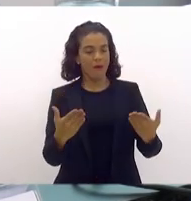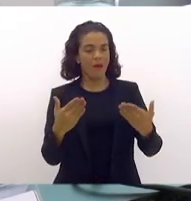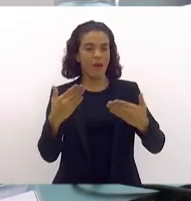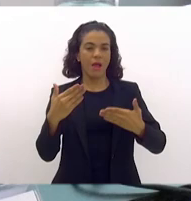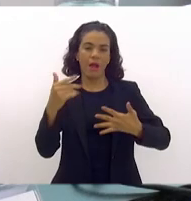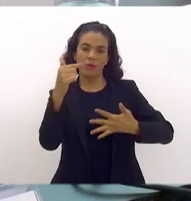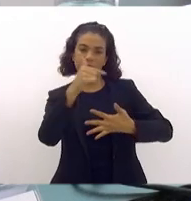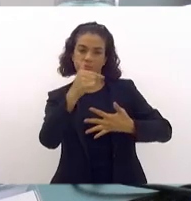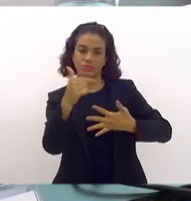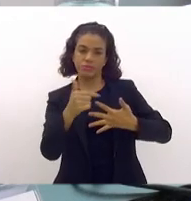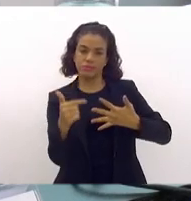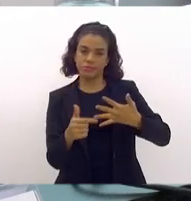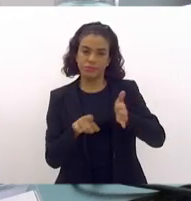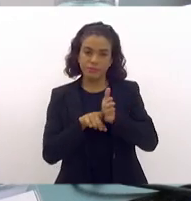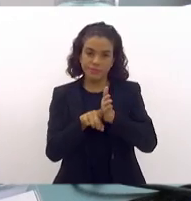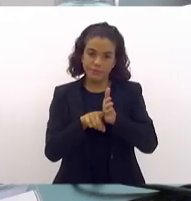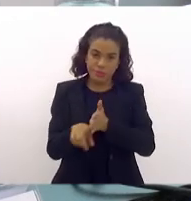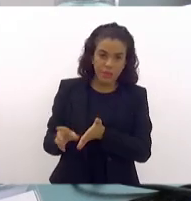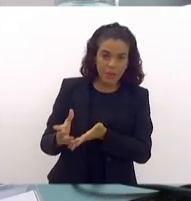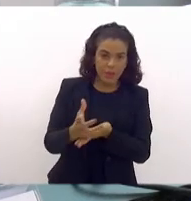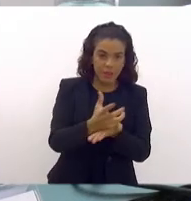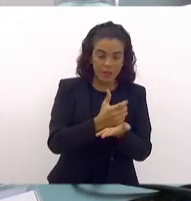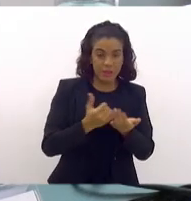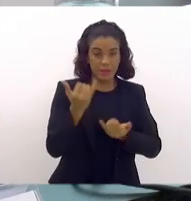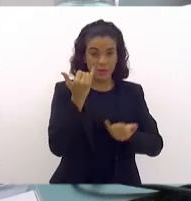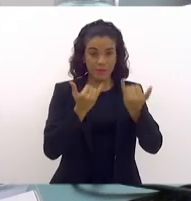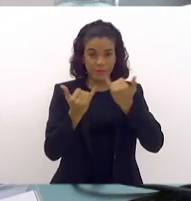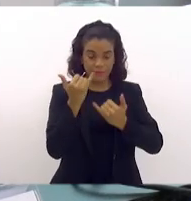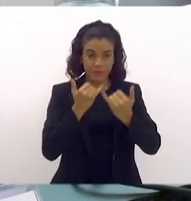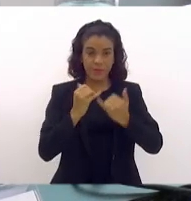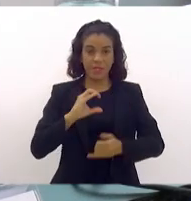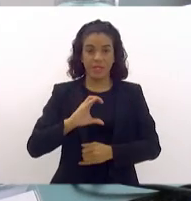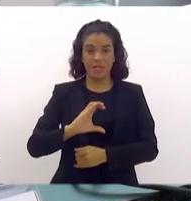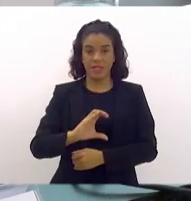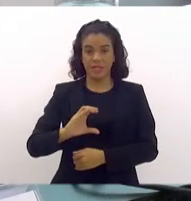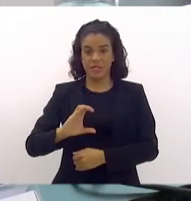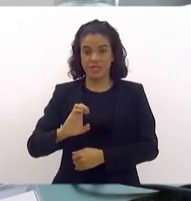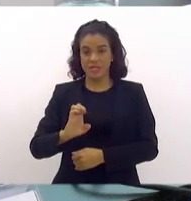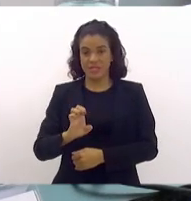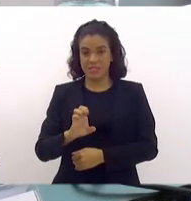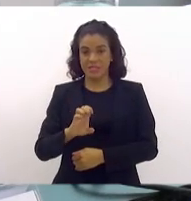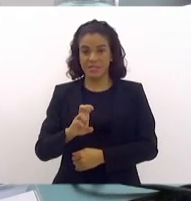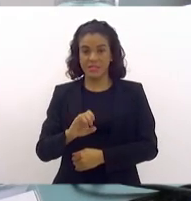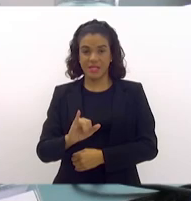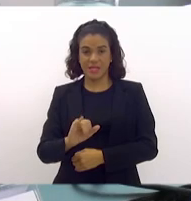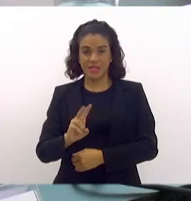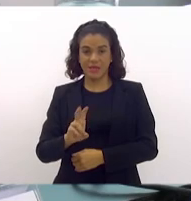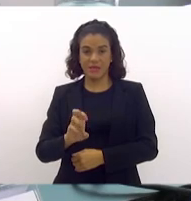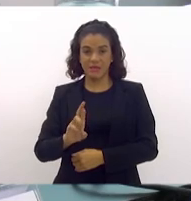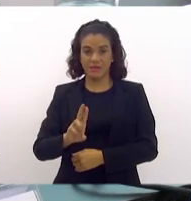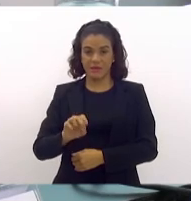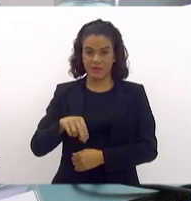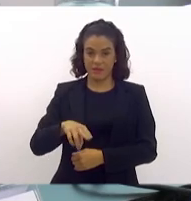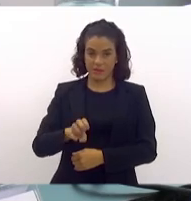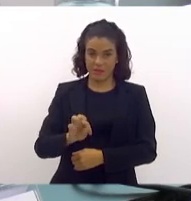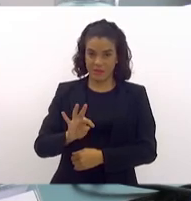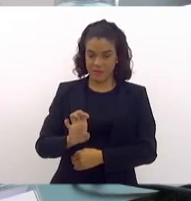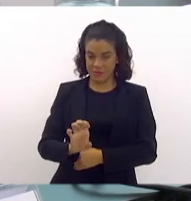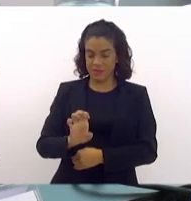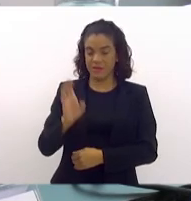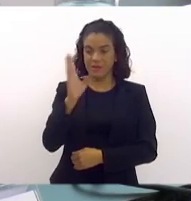alguns dados produzidos exatamente pela SaferNet Brasil. Apenas dizendo, doutora Juliana,